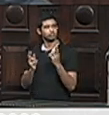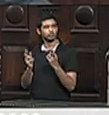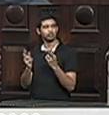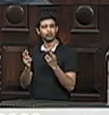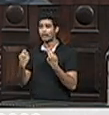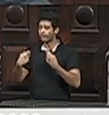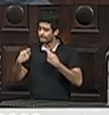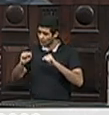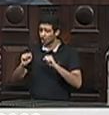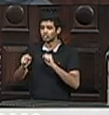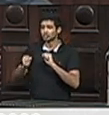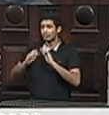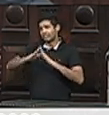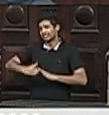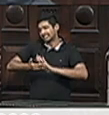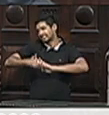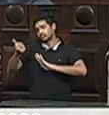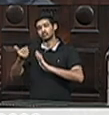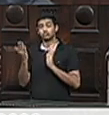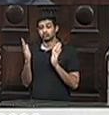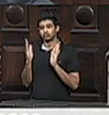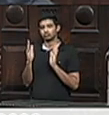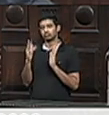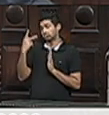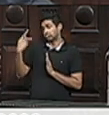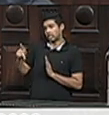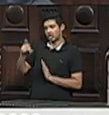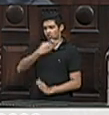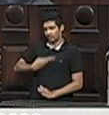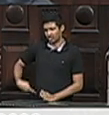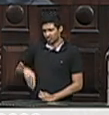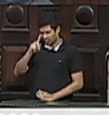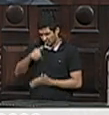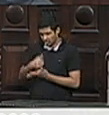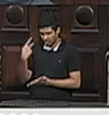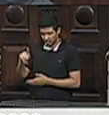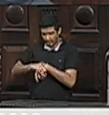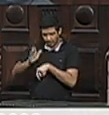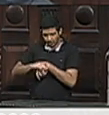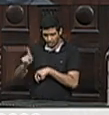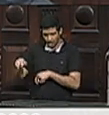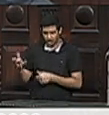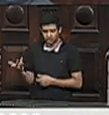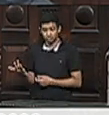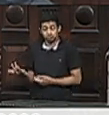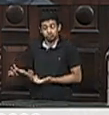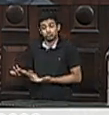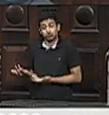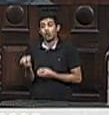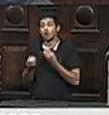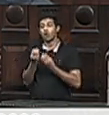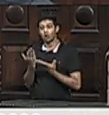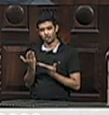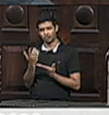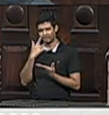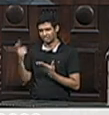invés da FLUPEME, que está representando a pequena e média empresa, os